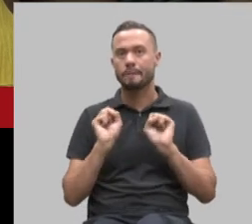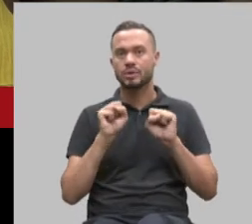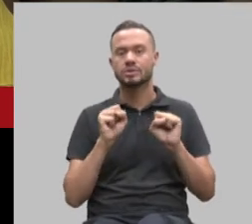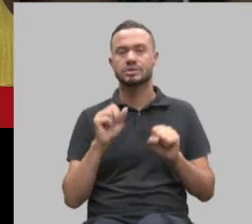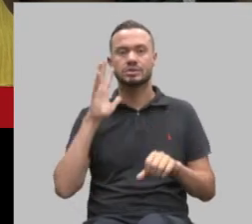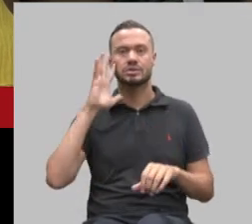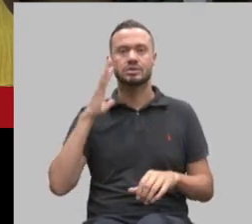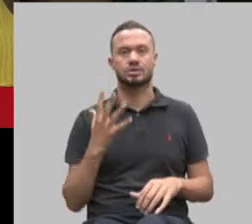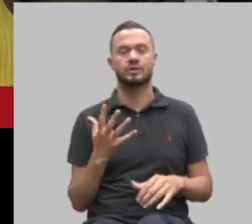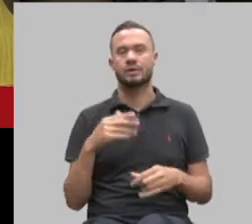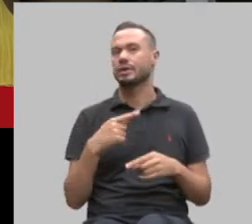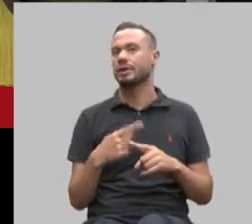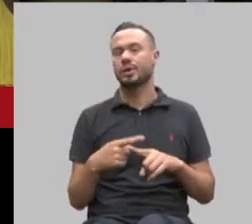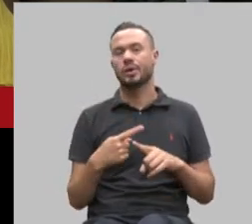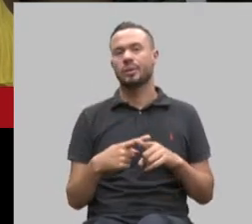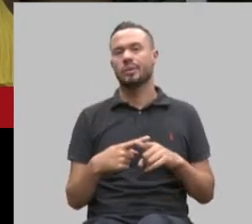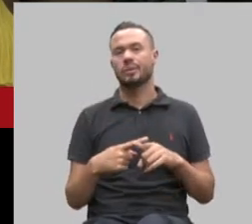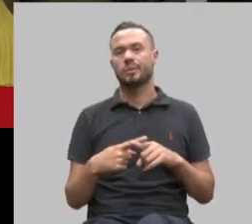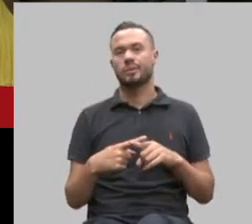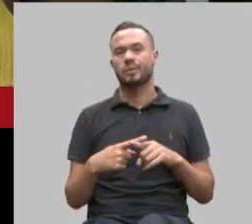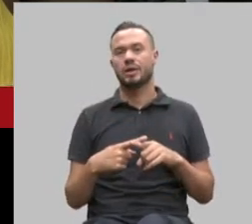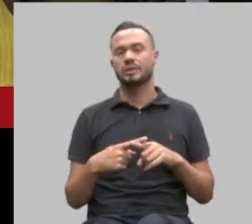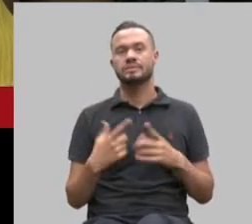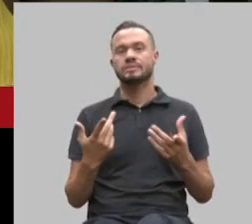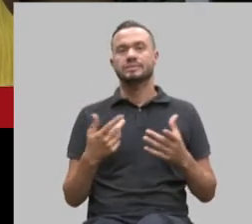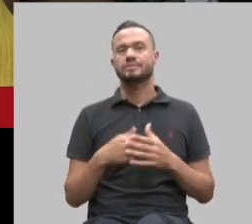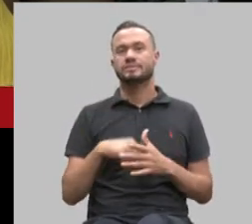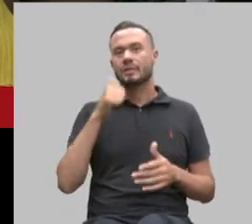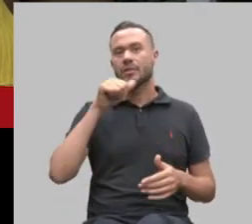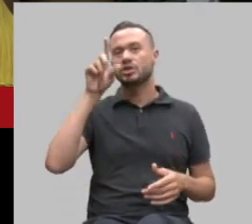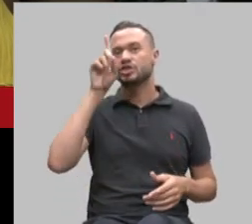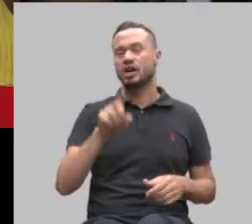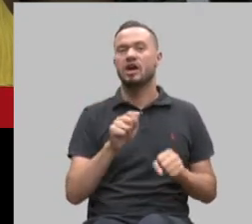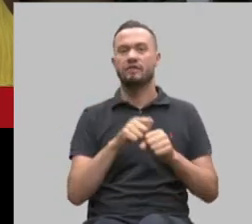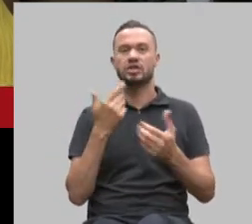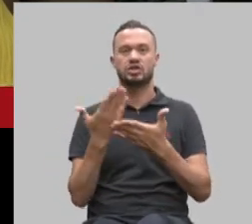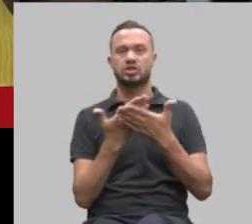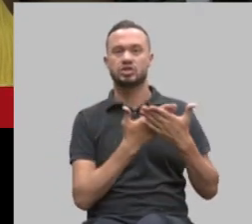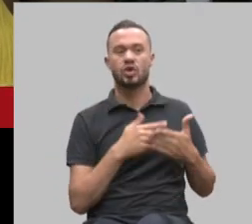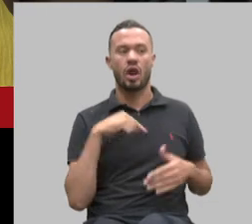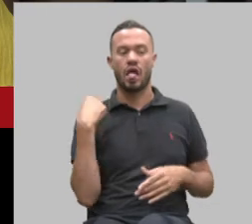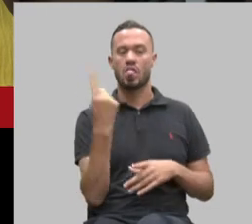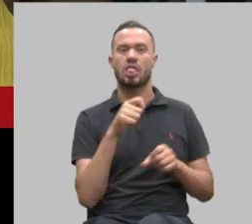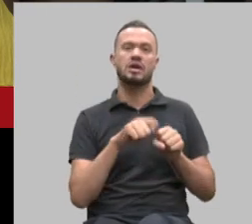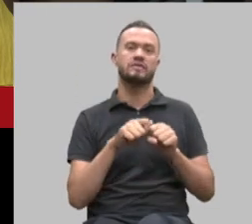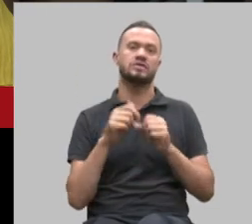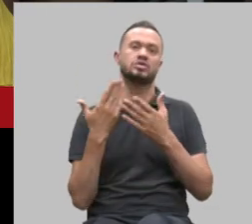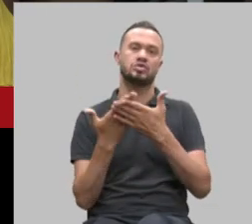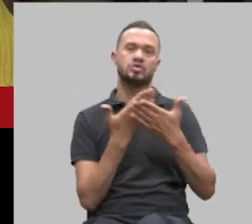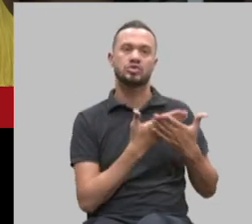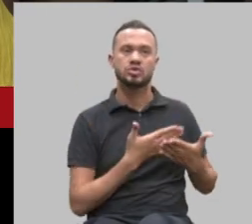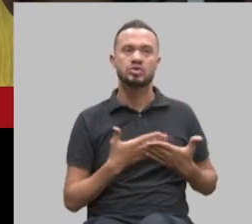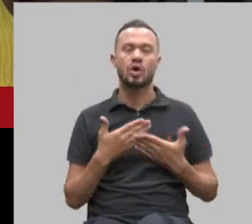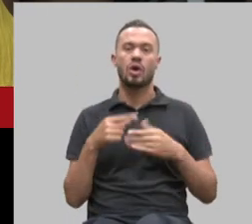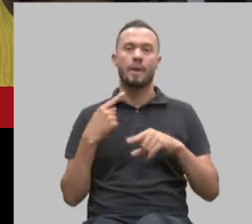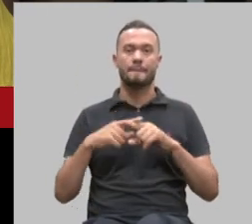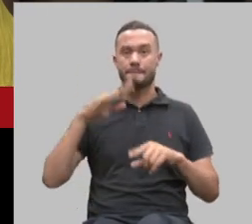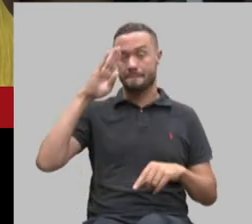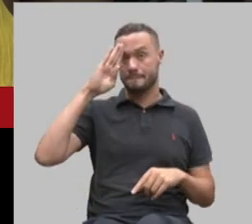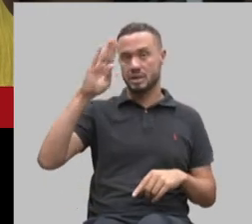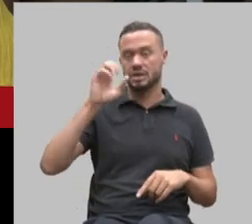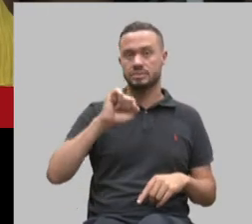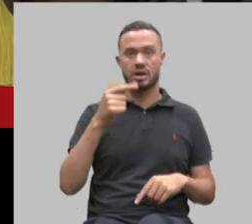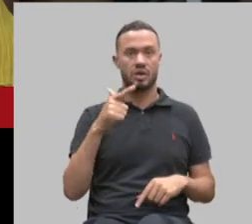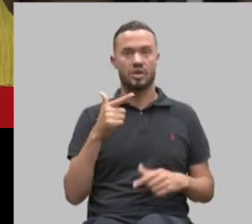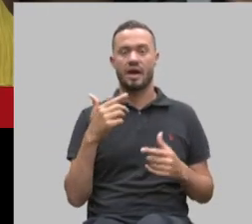porque não é é a diretora que faz a escola S nós que fazemos a escola porque principalmente se não tiver alunos